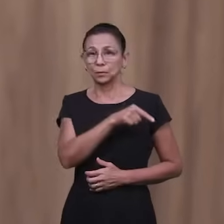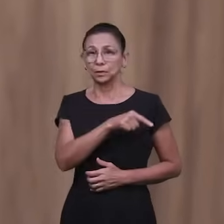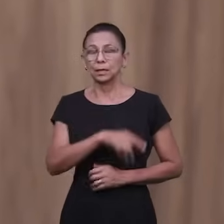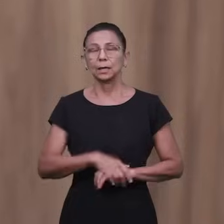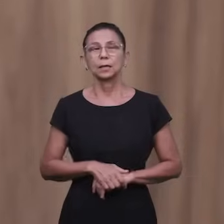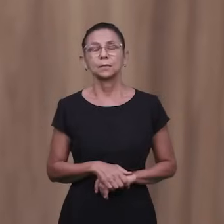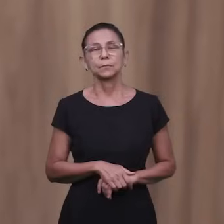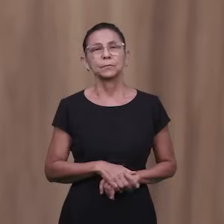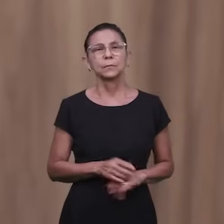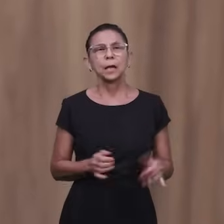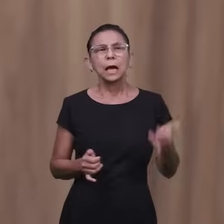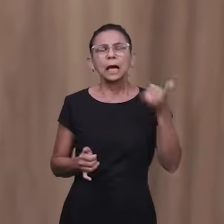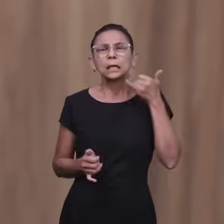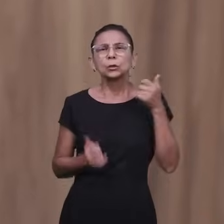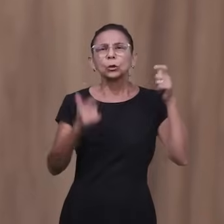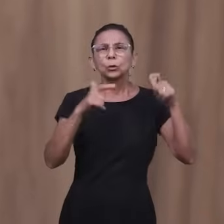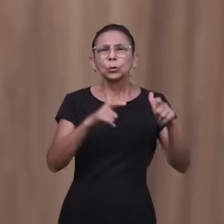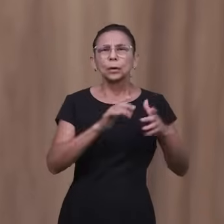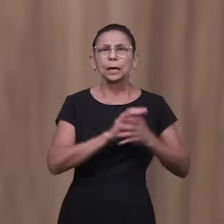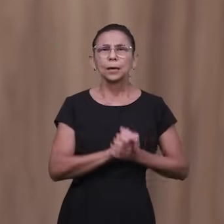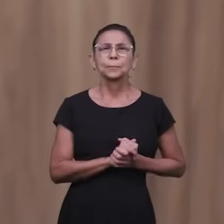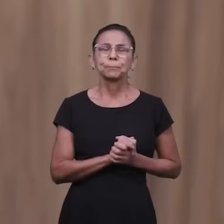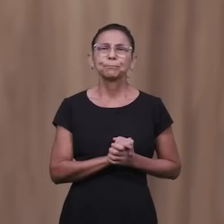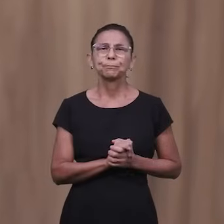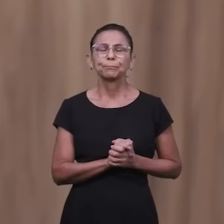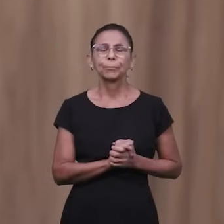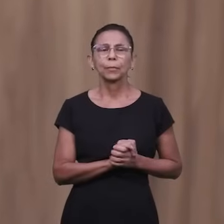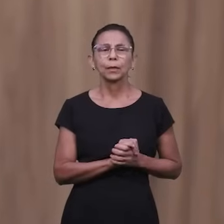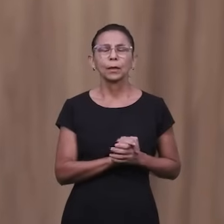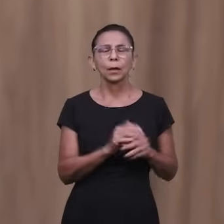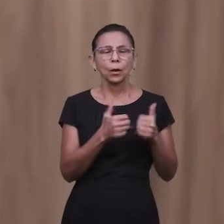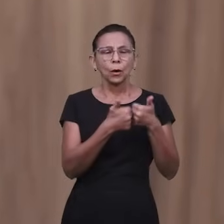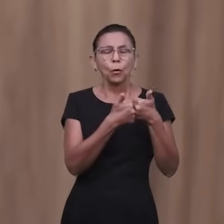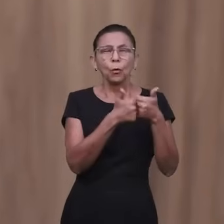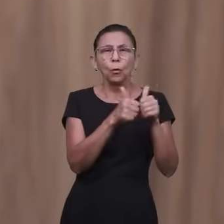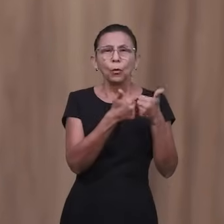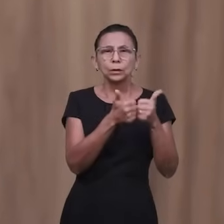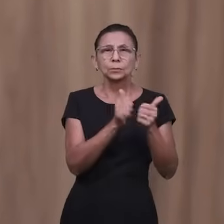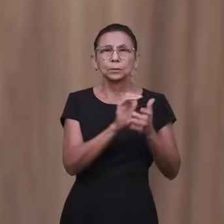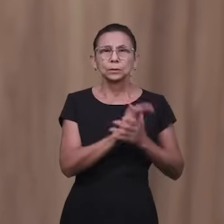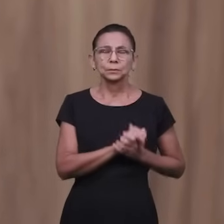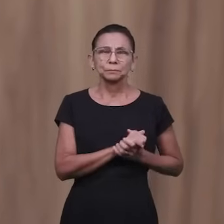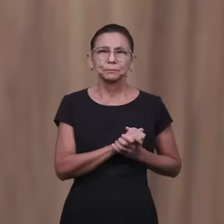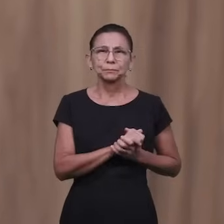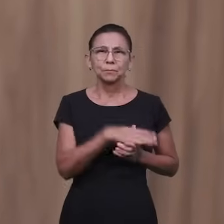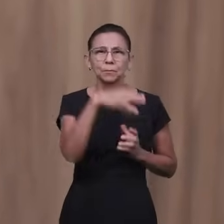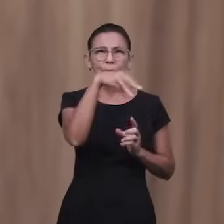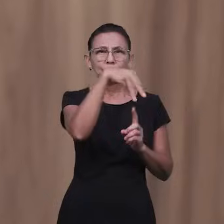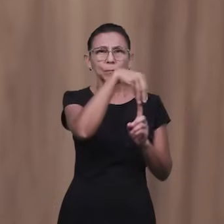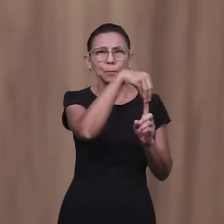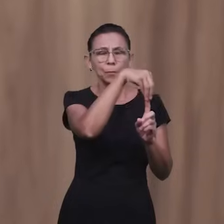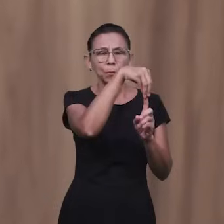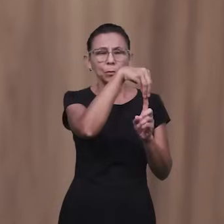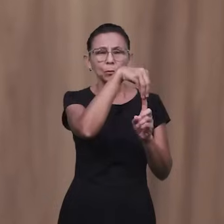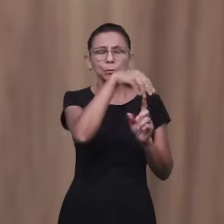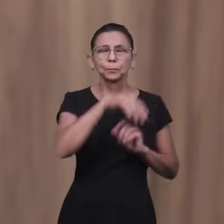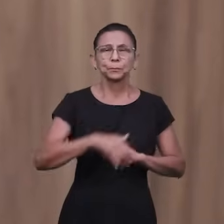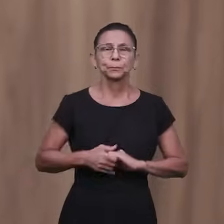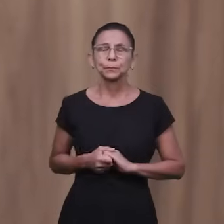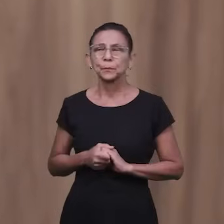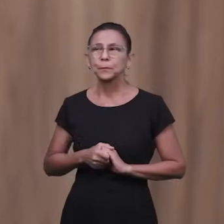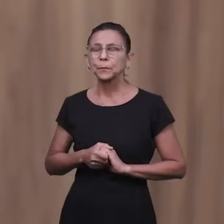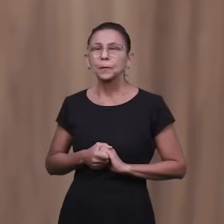um comércio, e tinha ali uma faixa com o número do 0800. Uma faixa